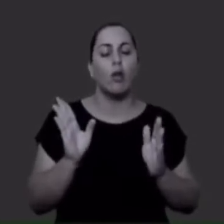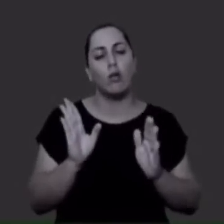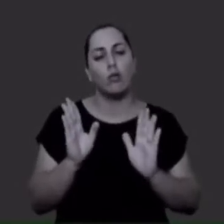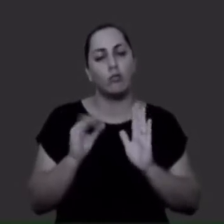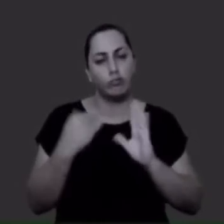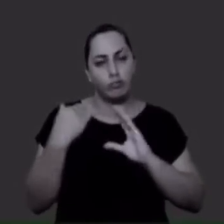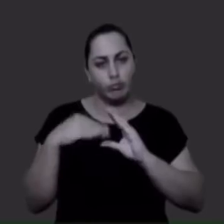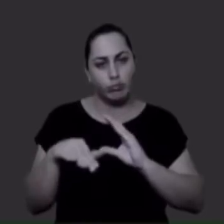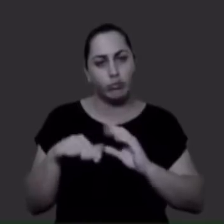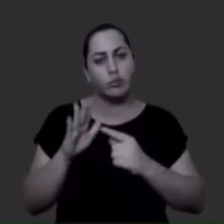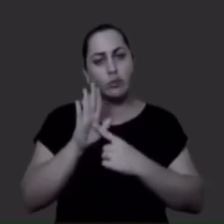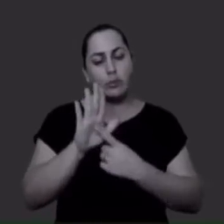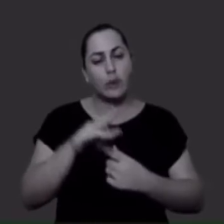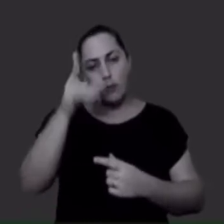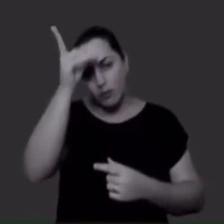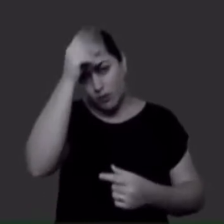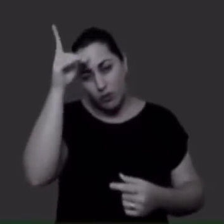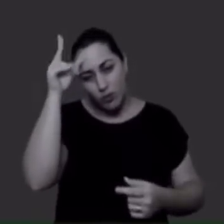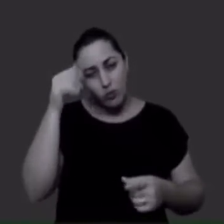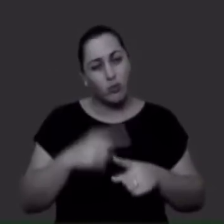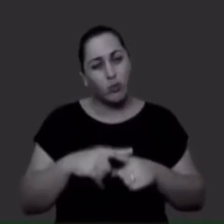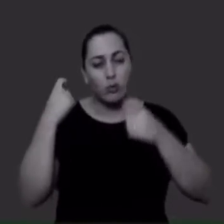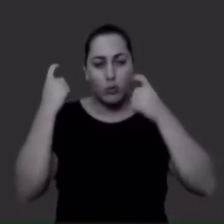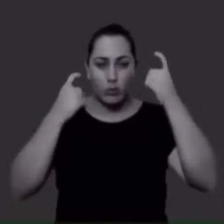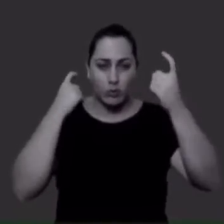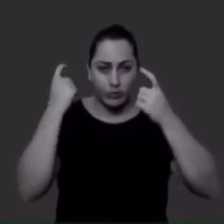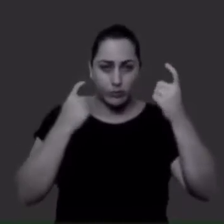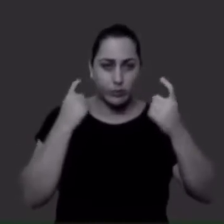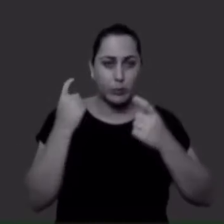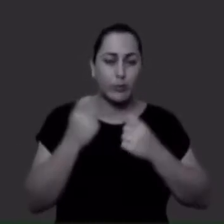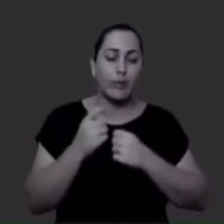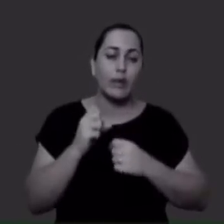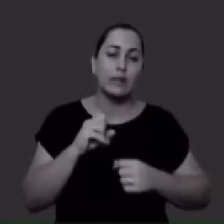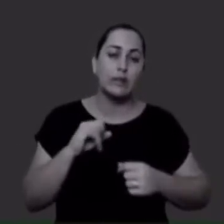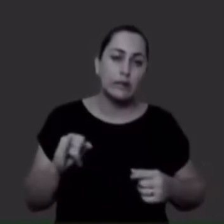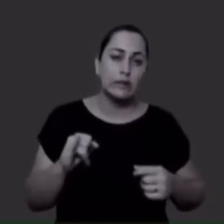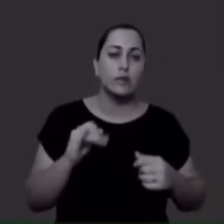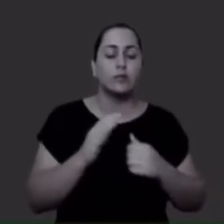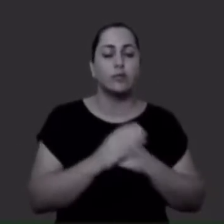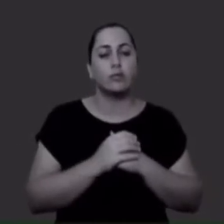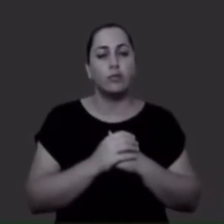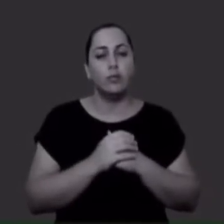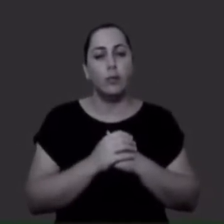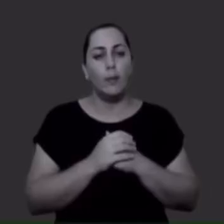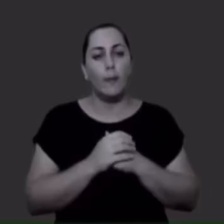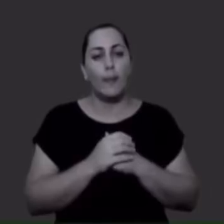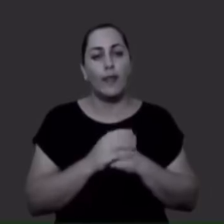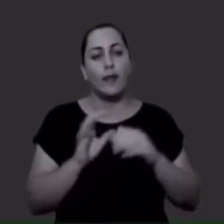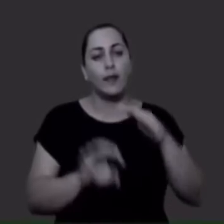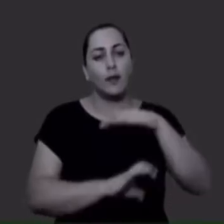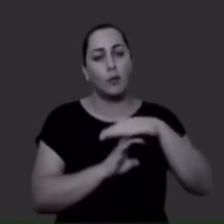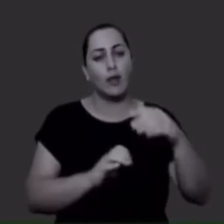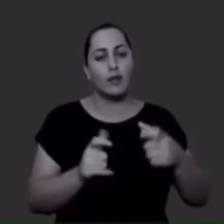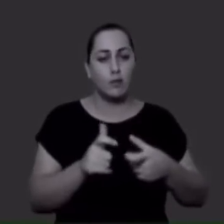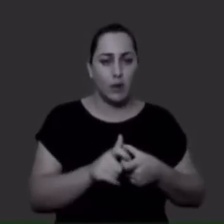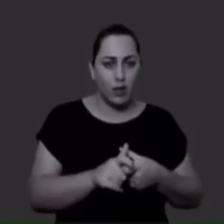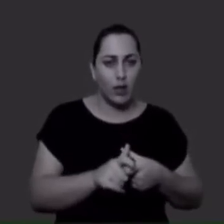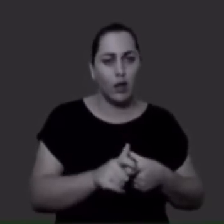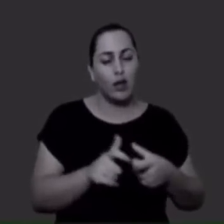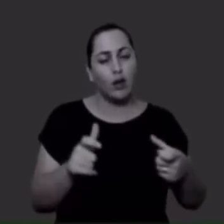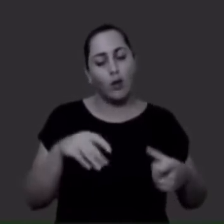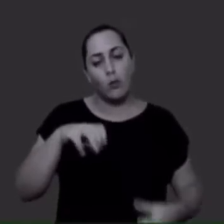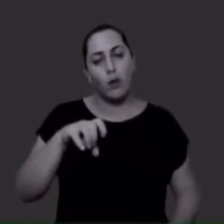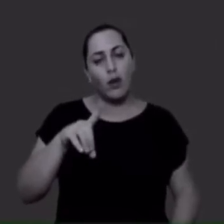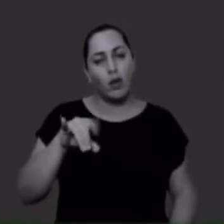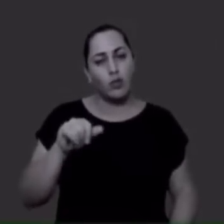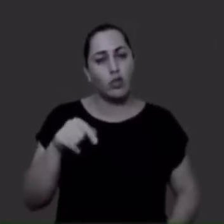preocupação de que se os pequenos ou médios empresários que são empregadores na cidade do Rio de Janeiro